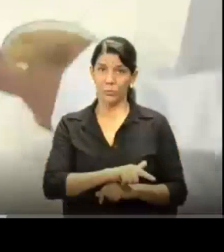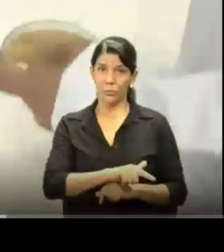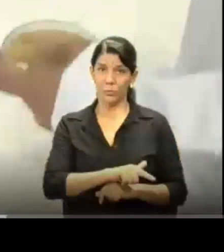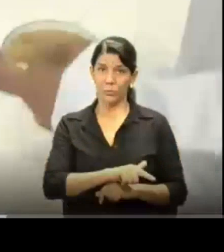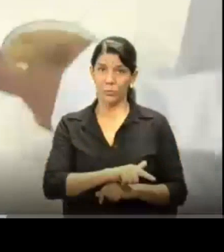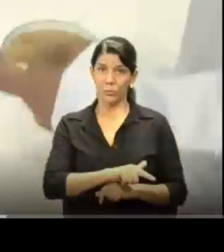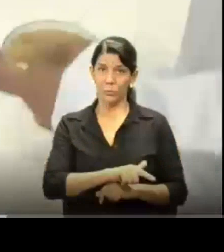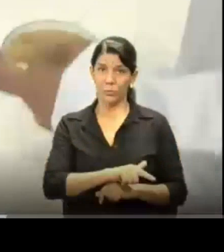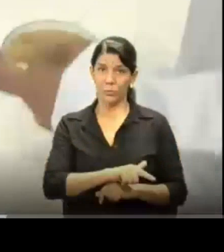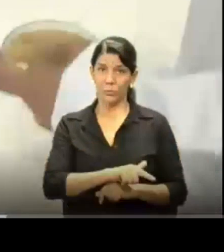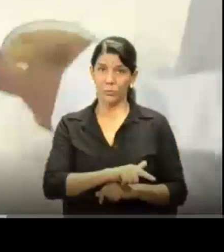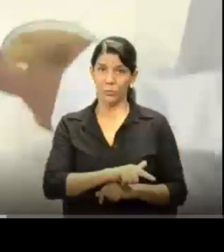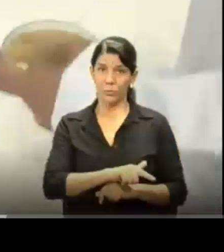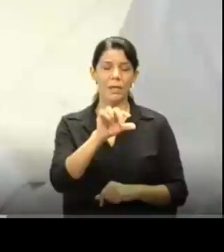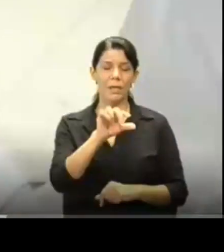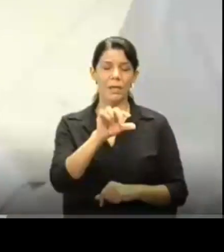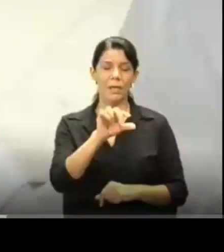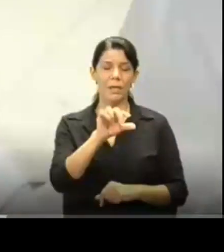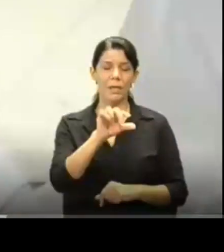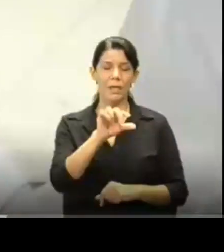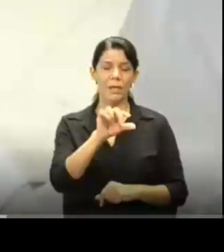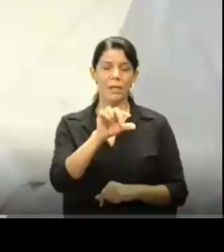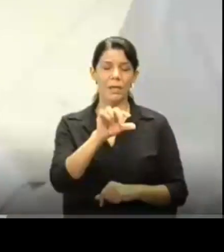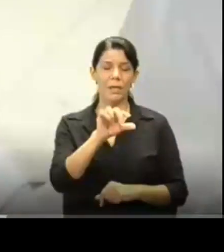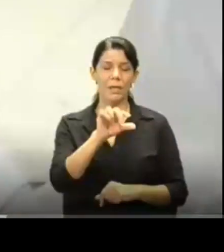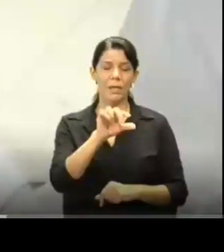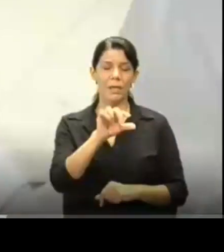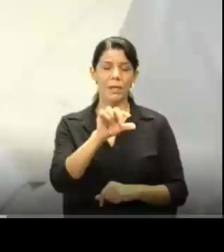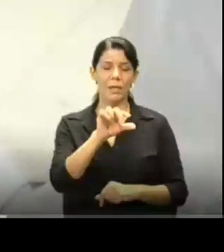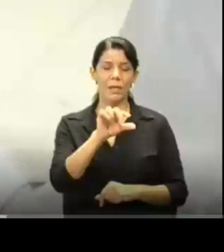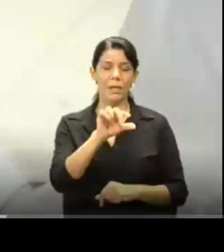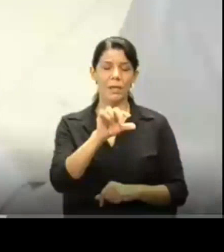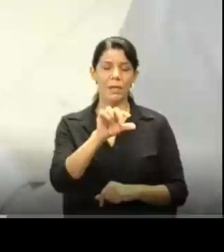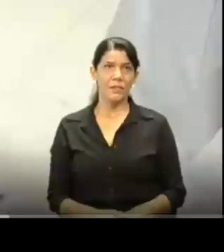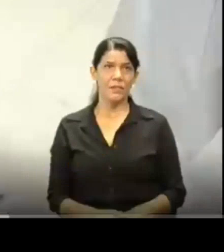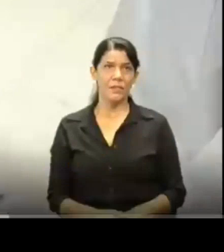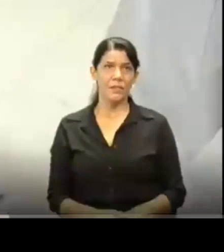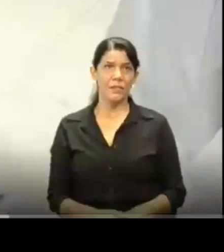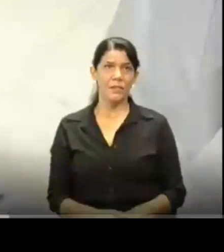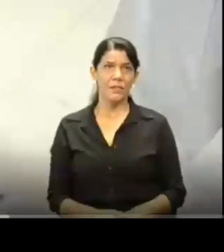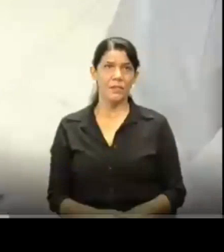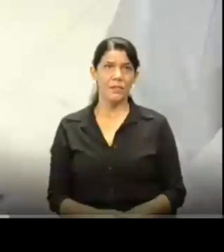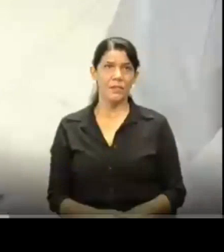Tem que estar esterilizado para que não haja contaminação. Então você pega